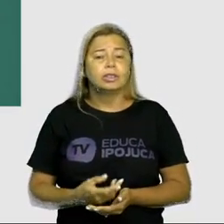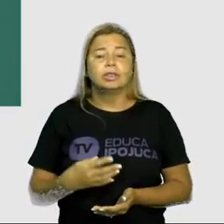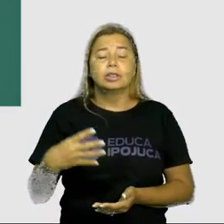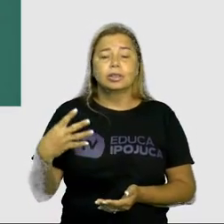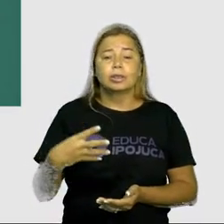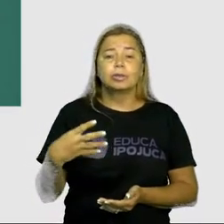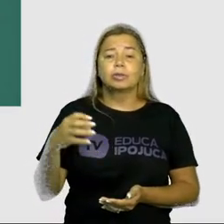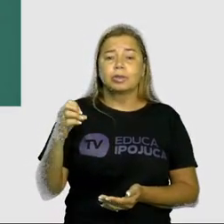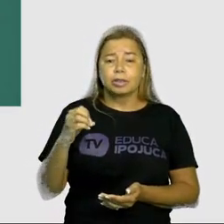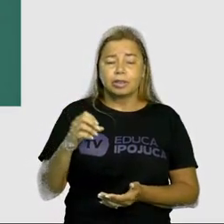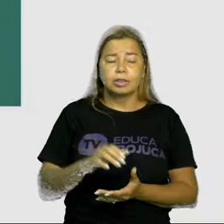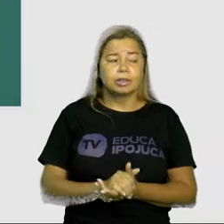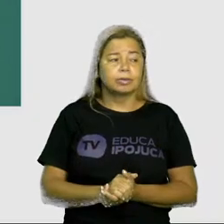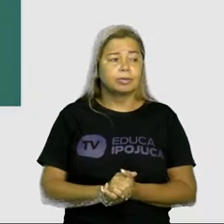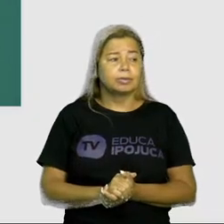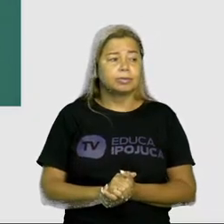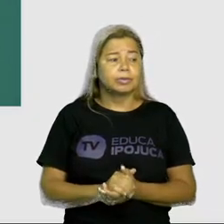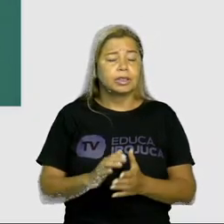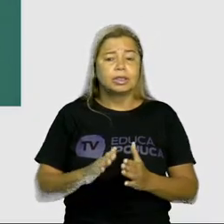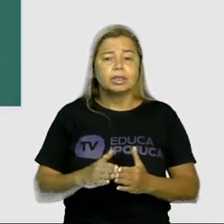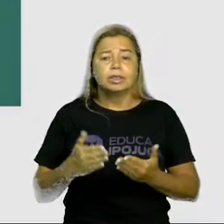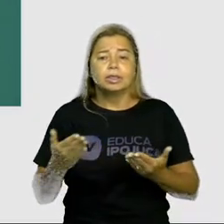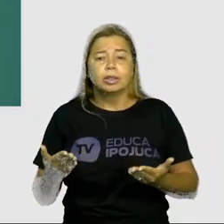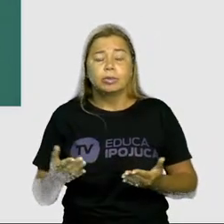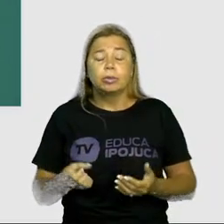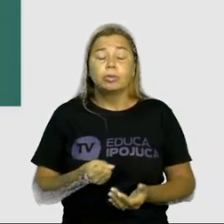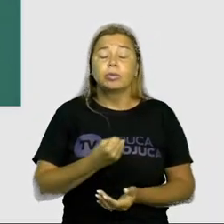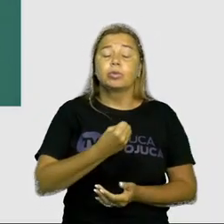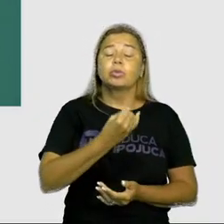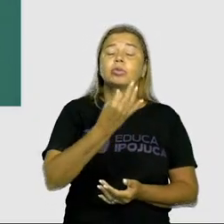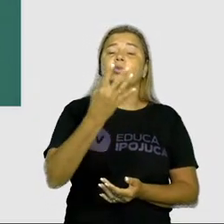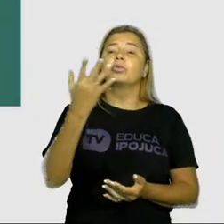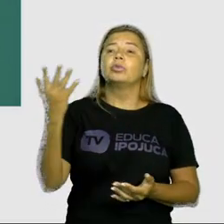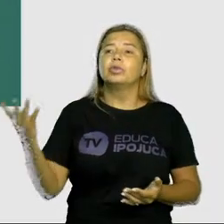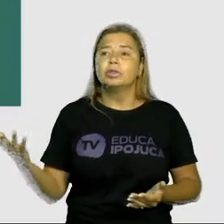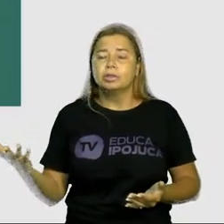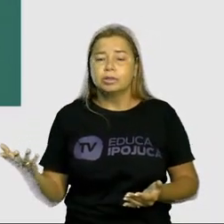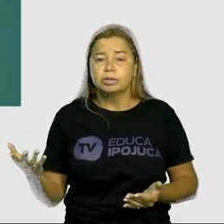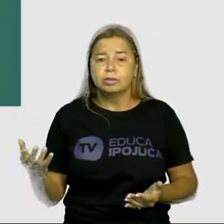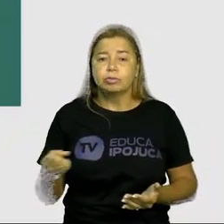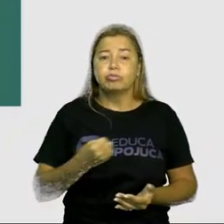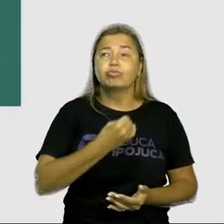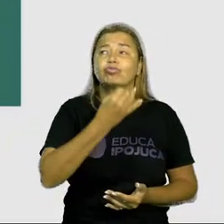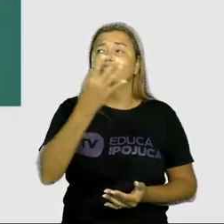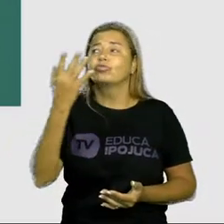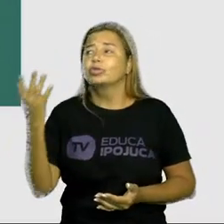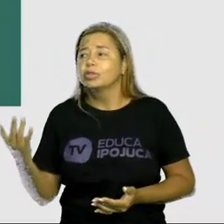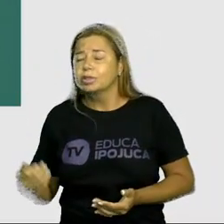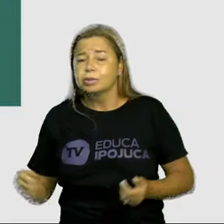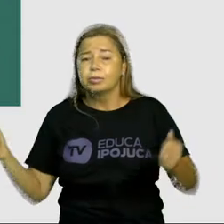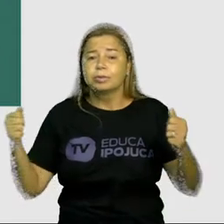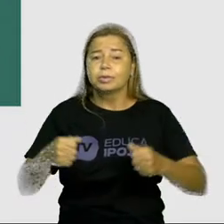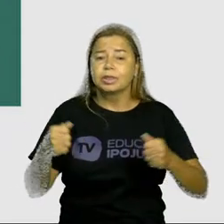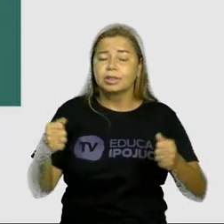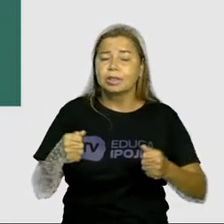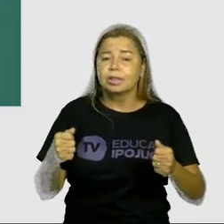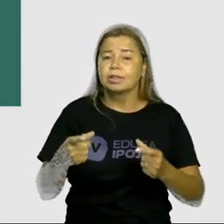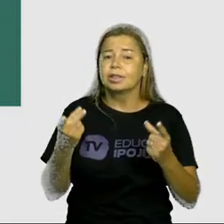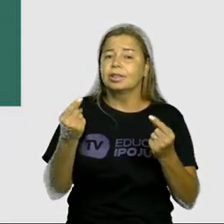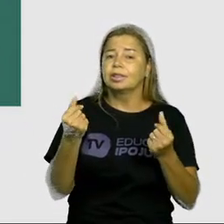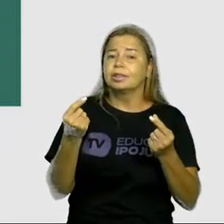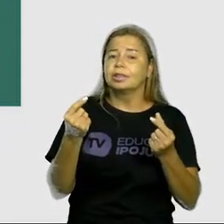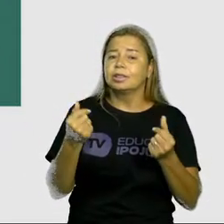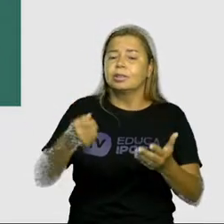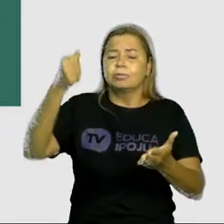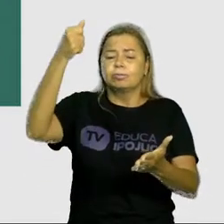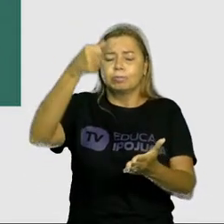quanto ainda preciso para terminar de pagar esta dívida? E agora, falando em dinheiro, o que é